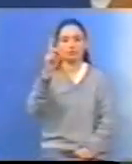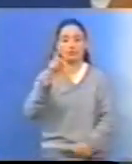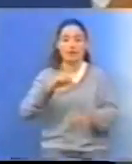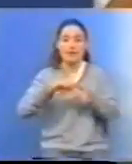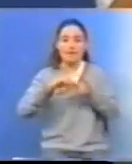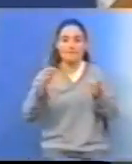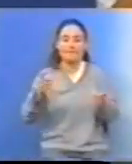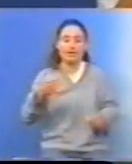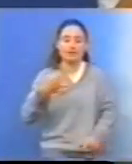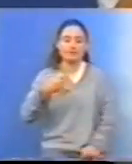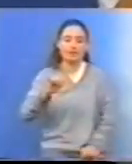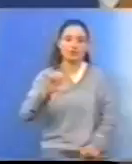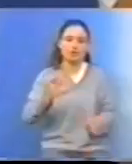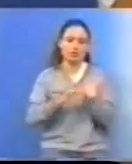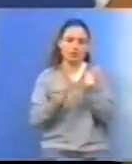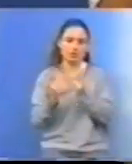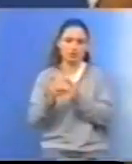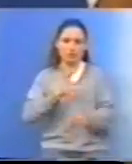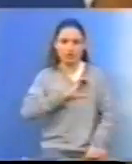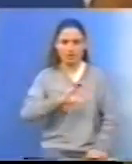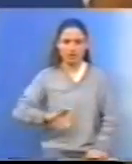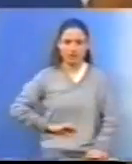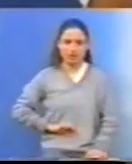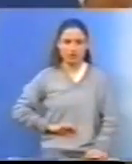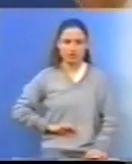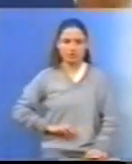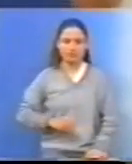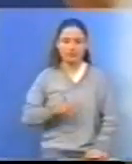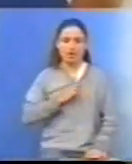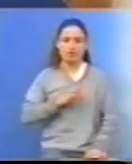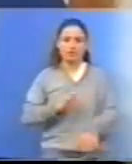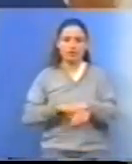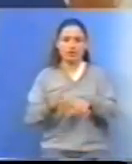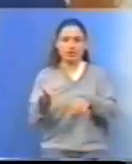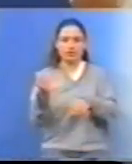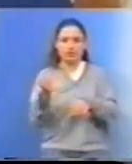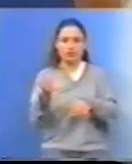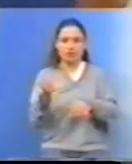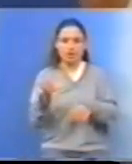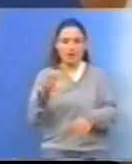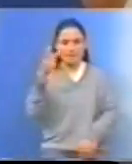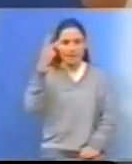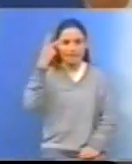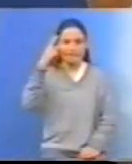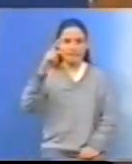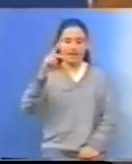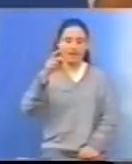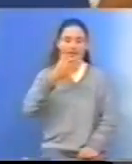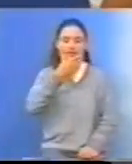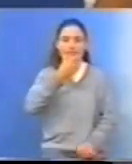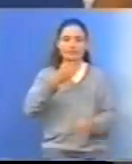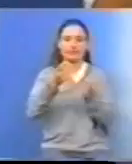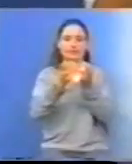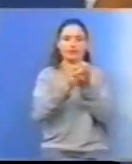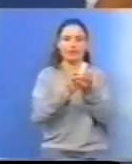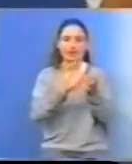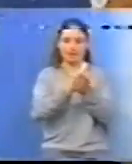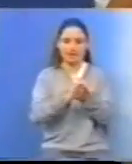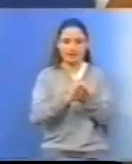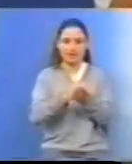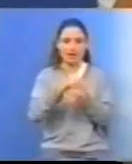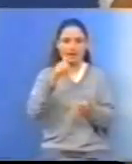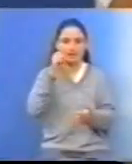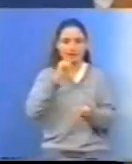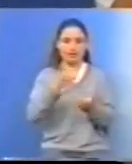seu casamento. É isto. É uma pena, mas muitos rapazes vão chegar na lua de mel um mulambo, de tão usados que foram,